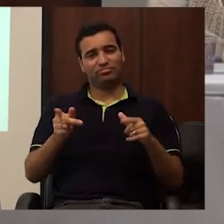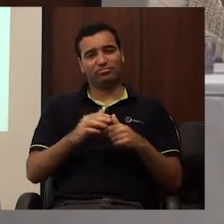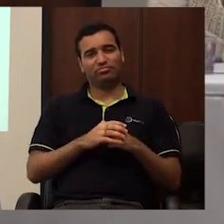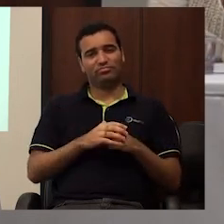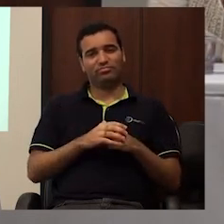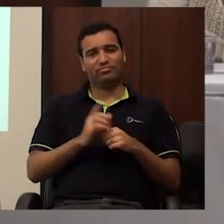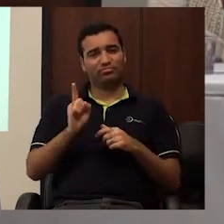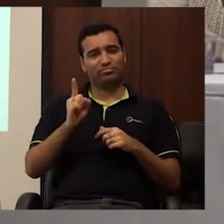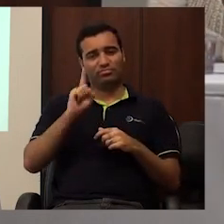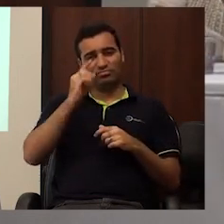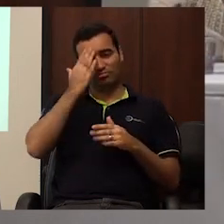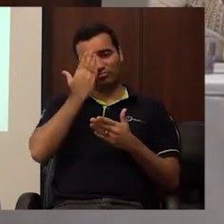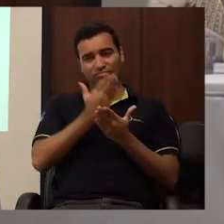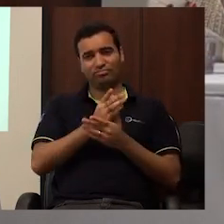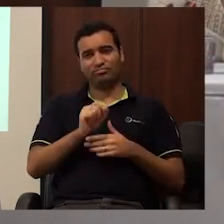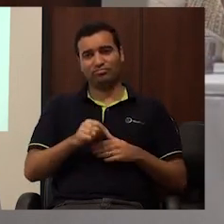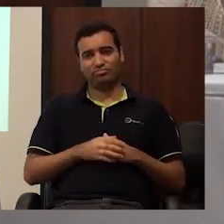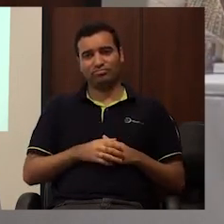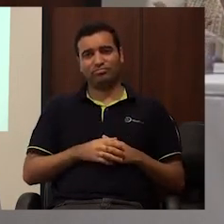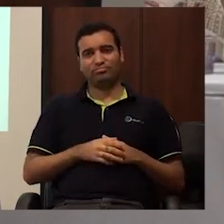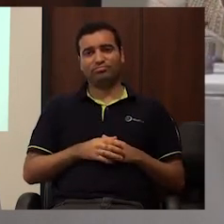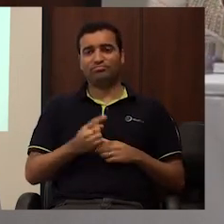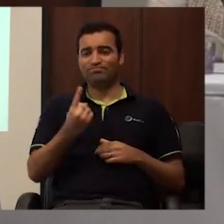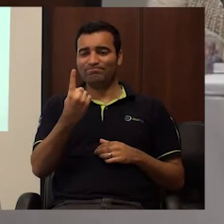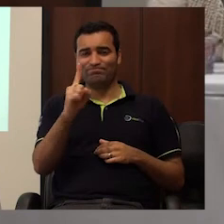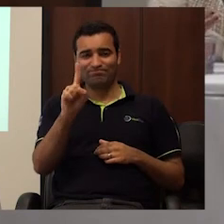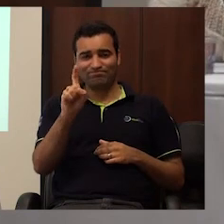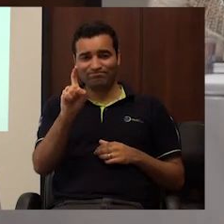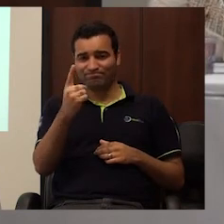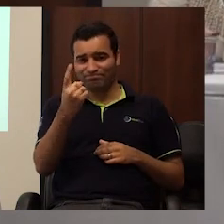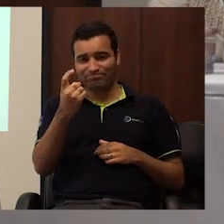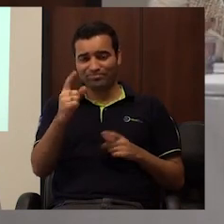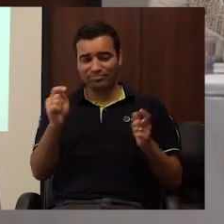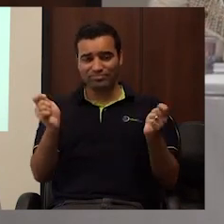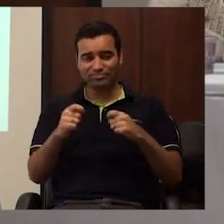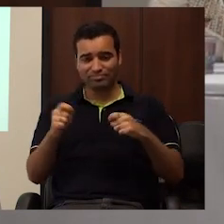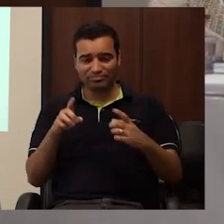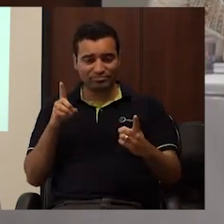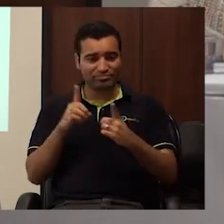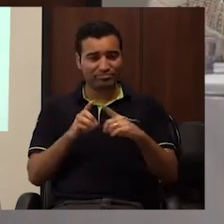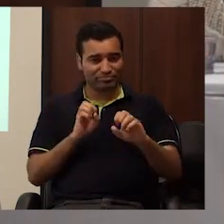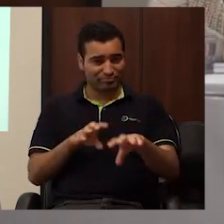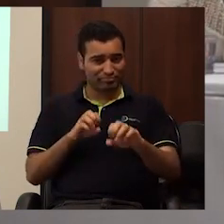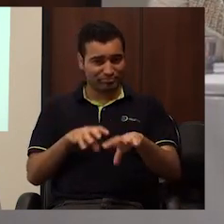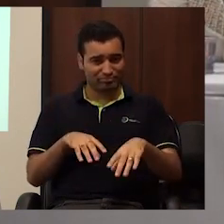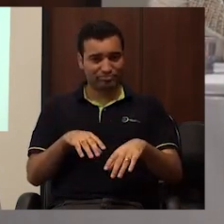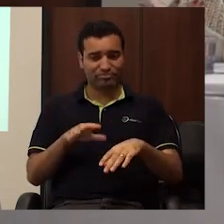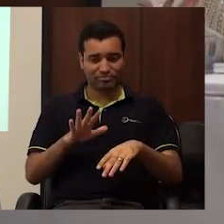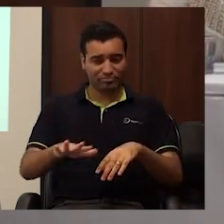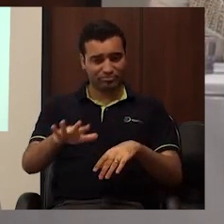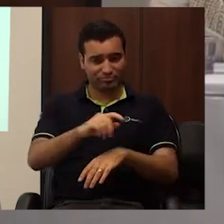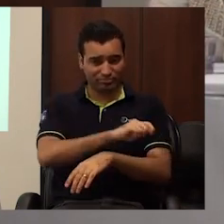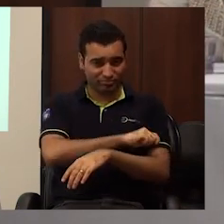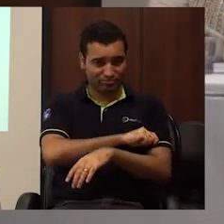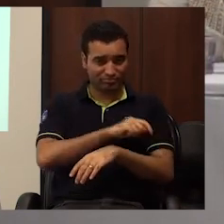Não acredito que a única possibilidade de atendimento educacional para esses